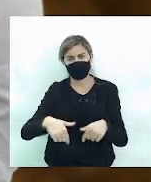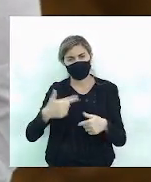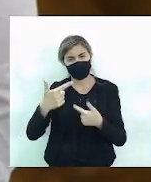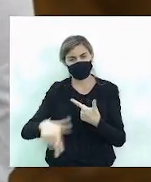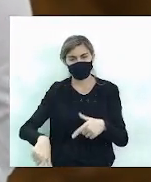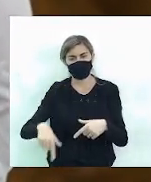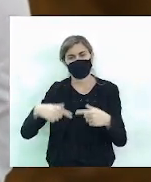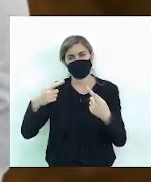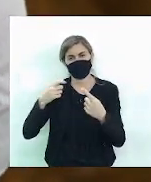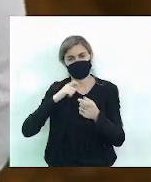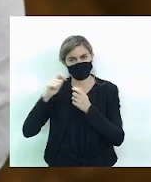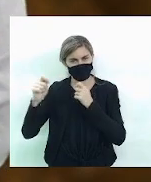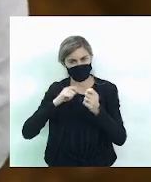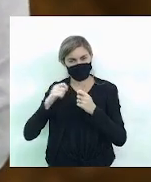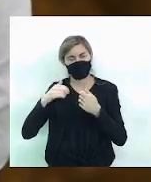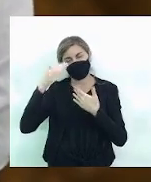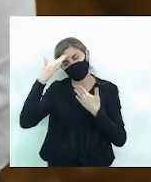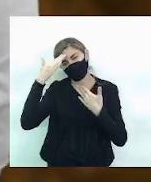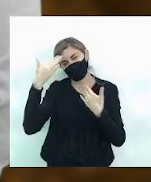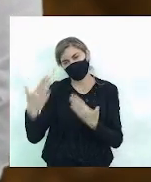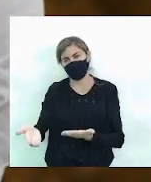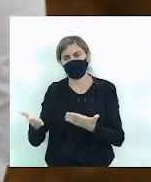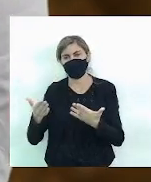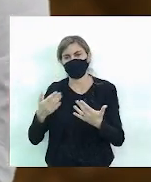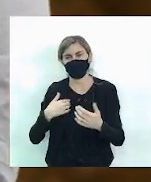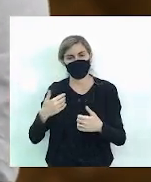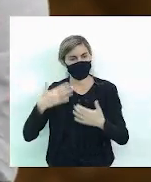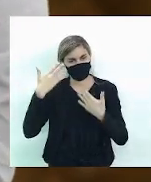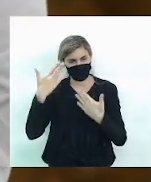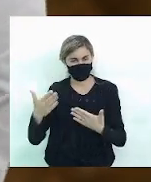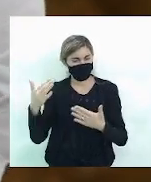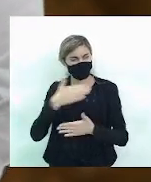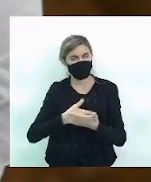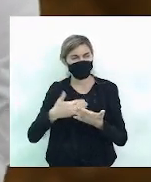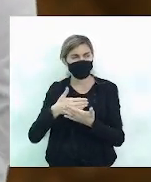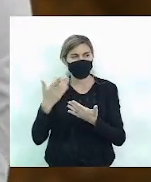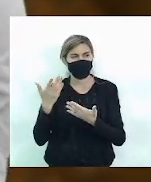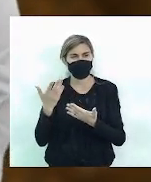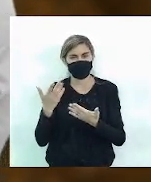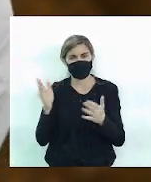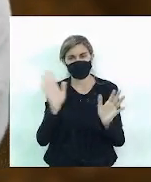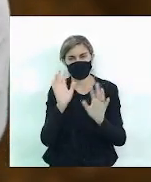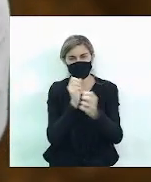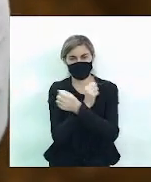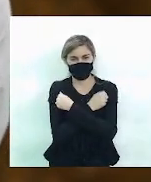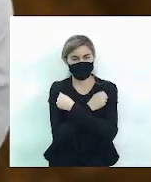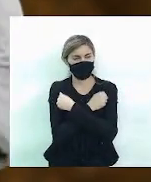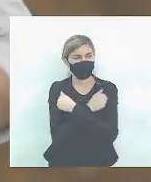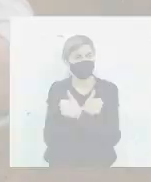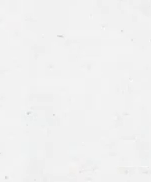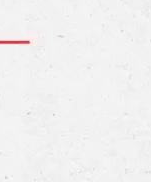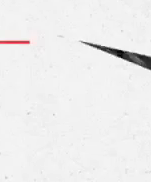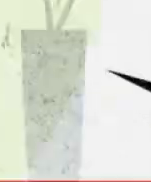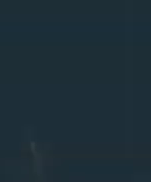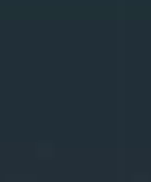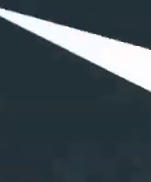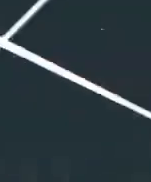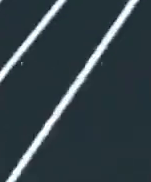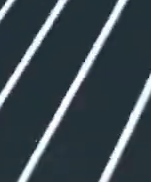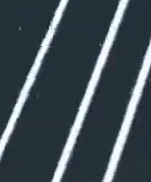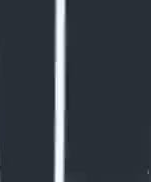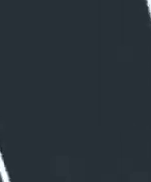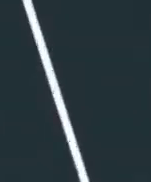outras composições. Muito obrigado, professor. Eu que agradeço a participação, meu amigo Robson. Um forte abraço. Forte abraço.